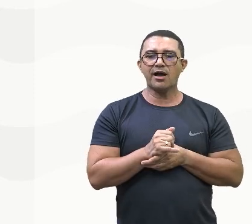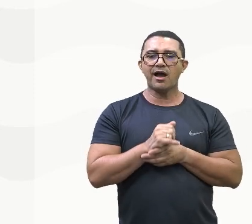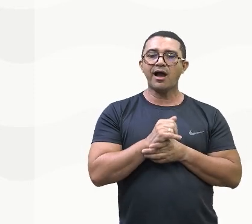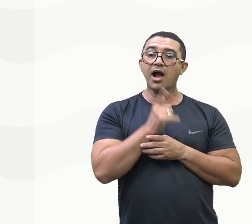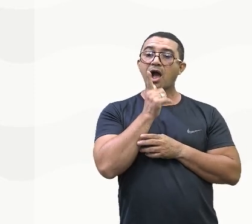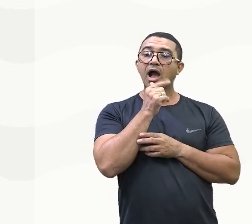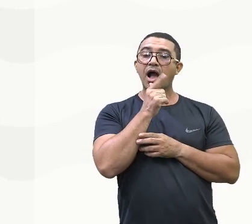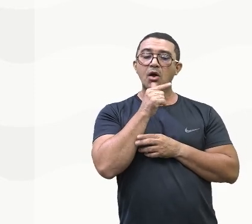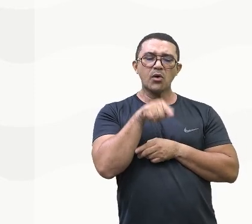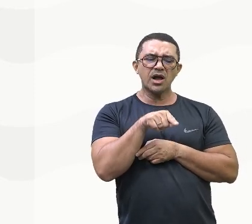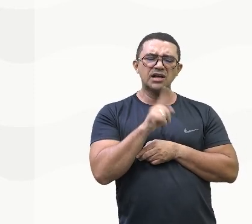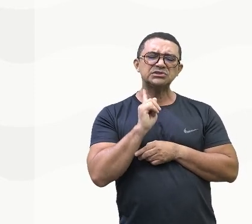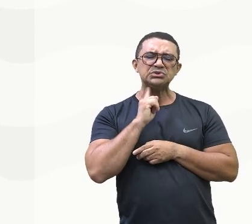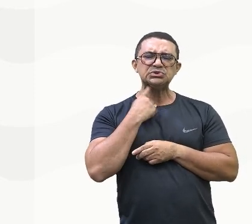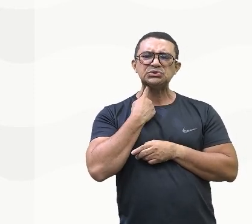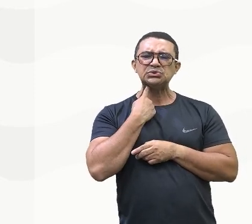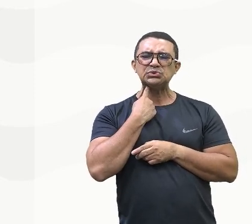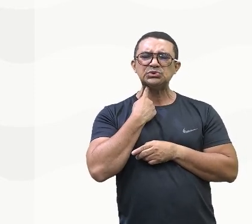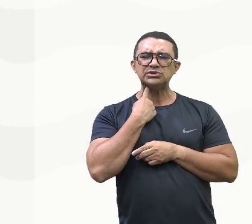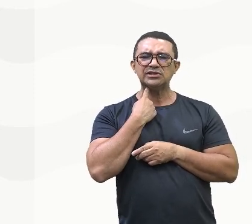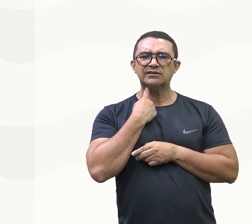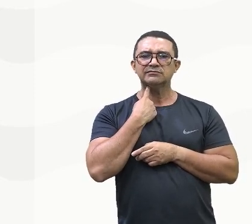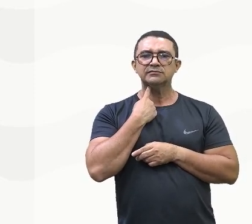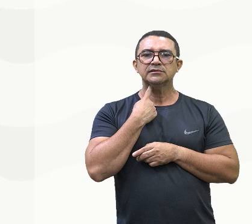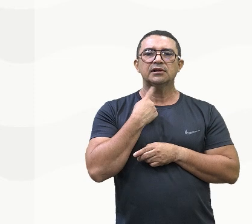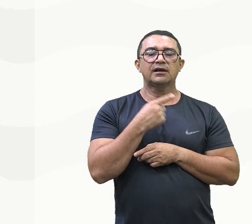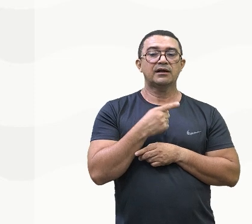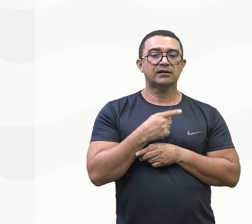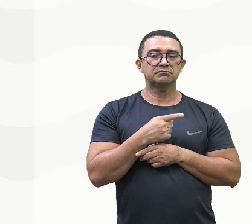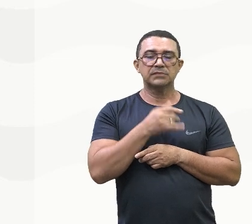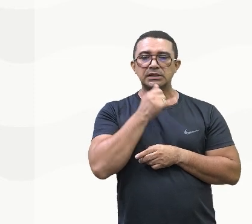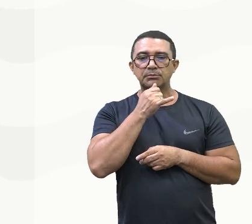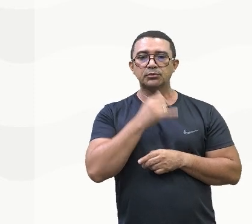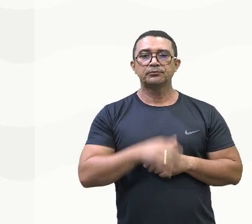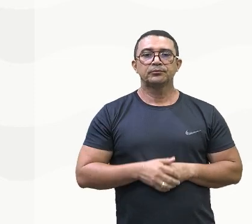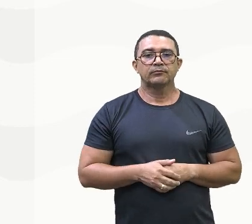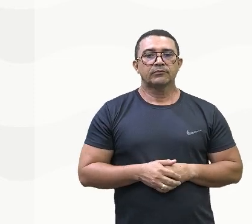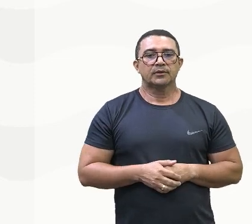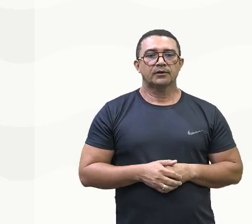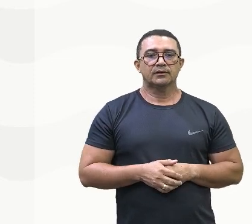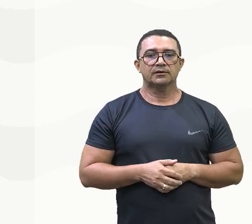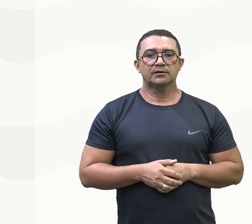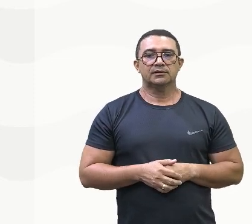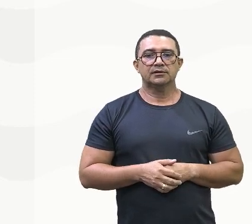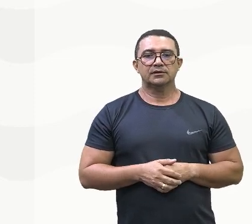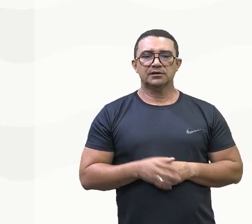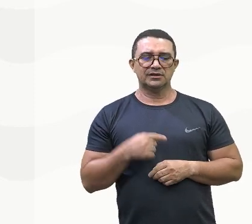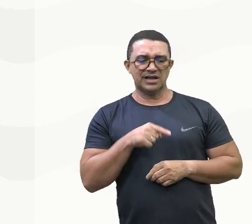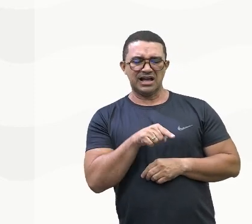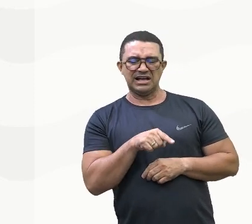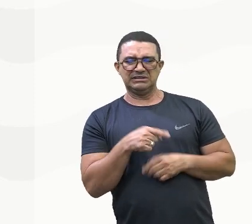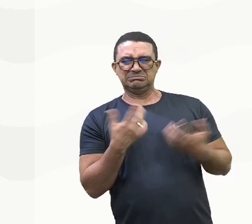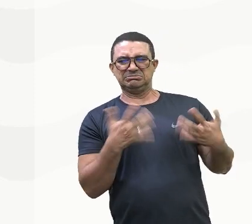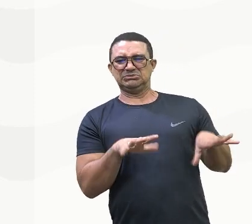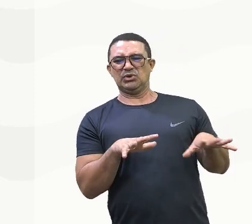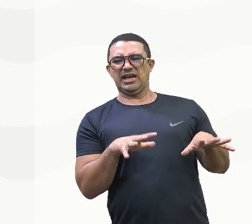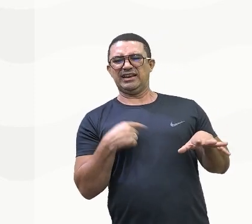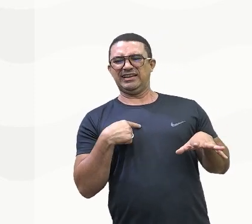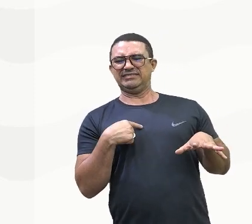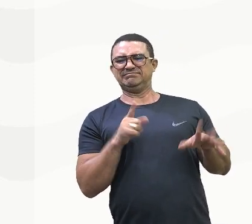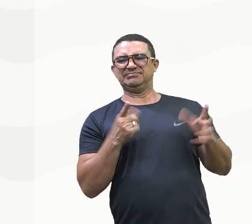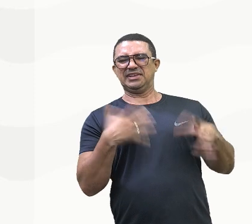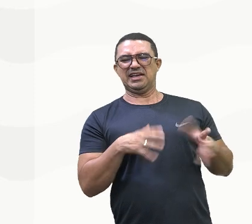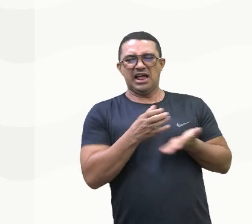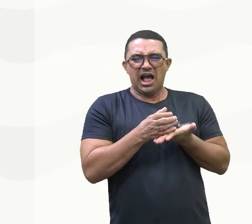e se recusa. Nós, né? Não vou dizer você, nós vemos a cor da água poluída e recusamos a beber aquela água